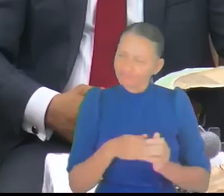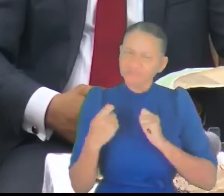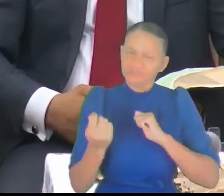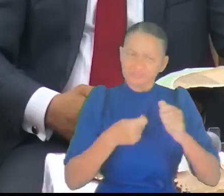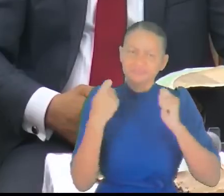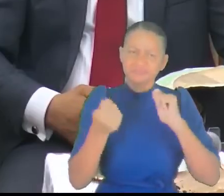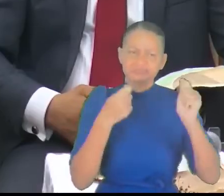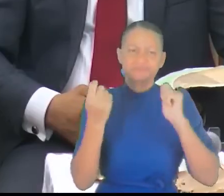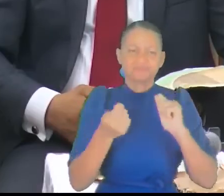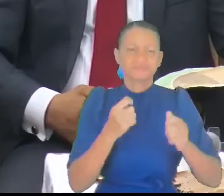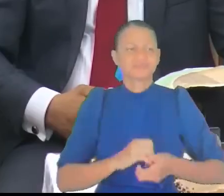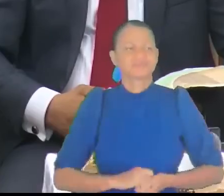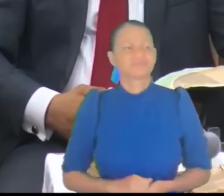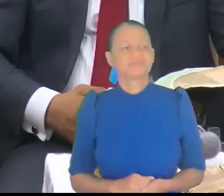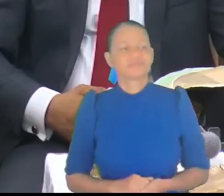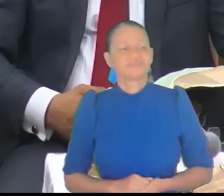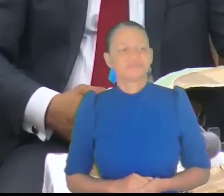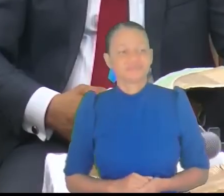Aleluia!